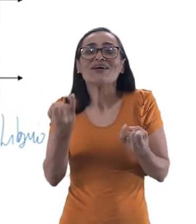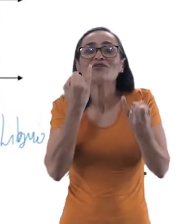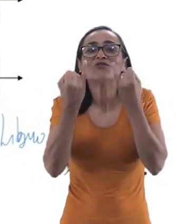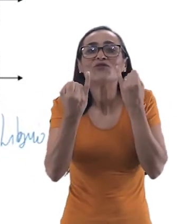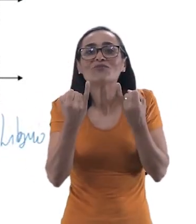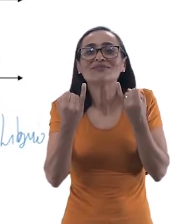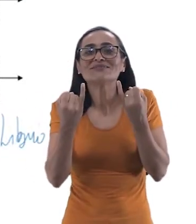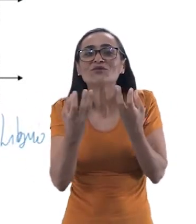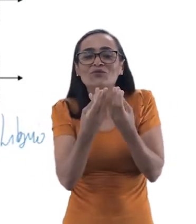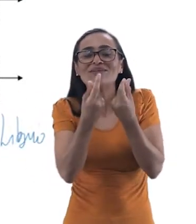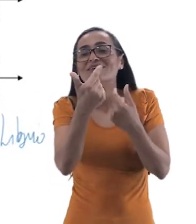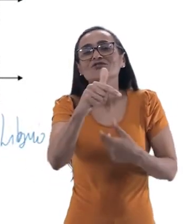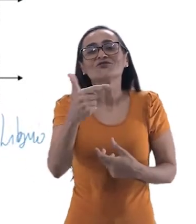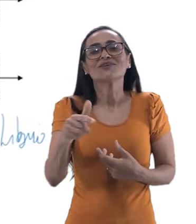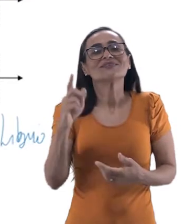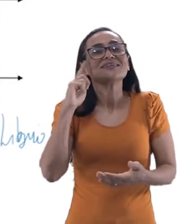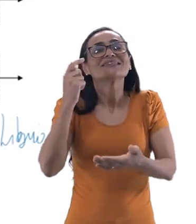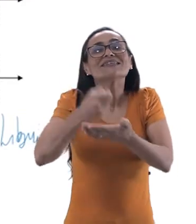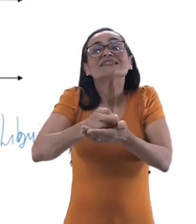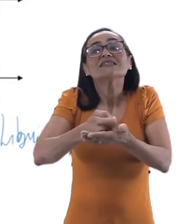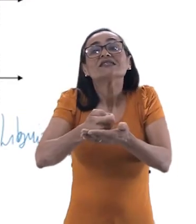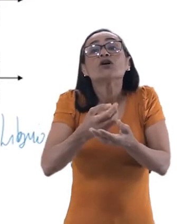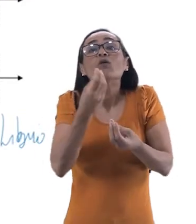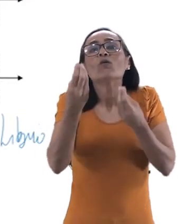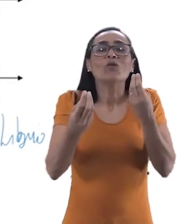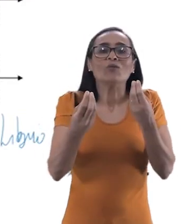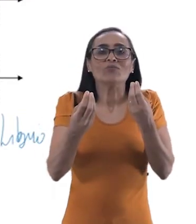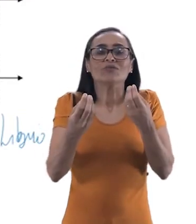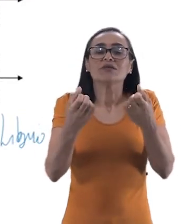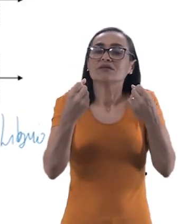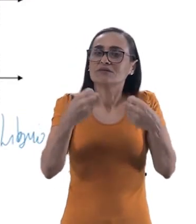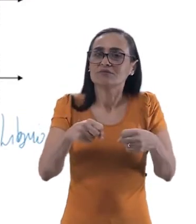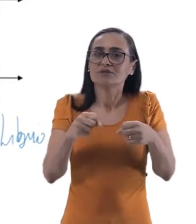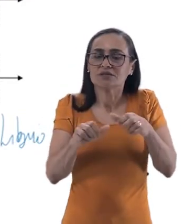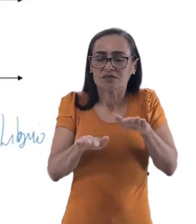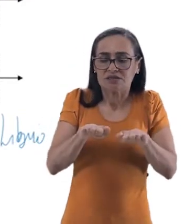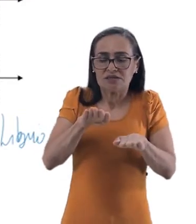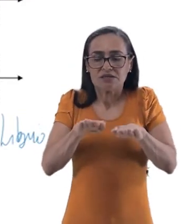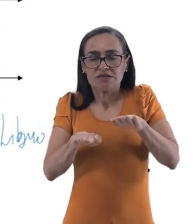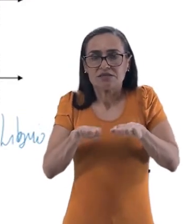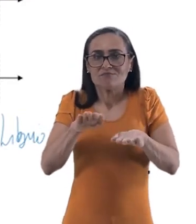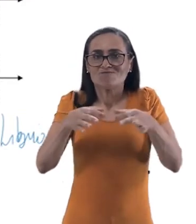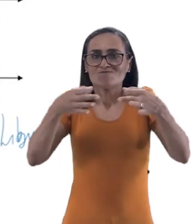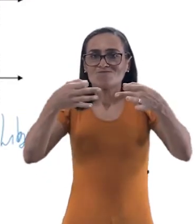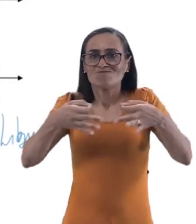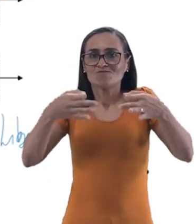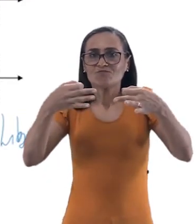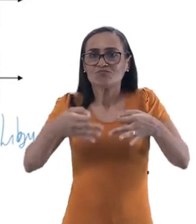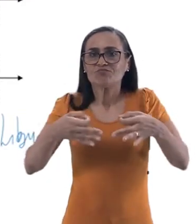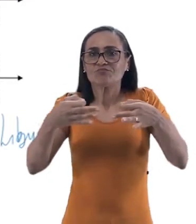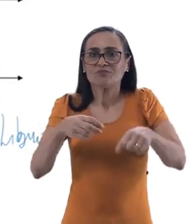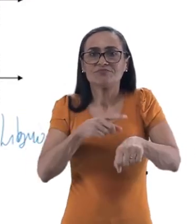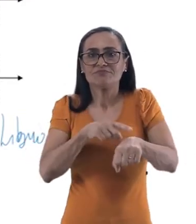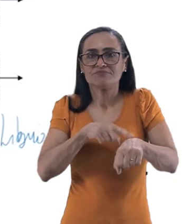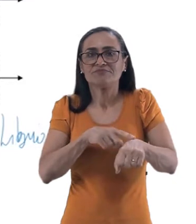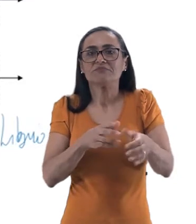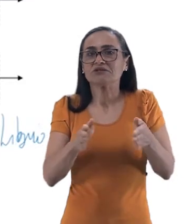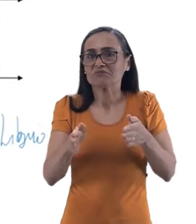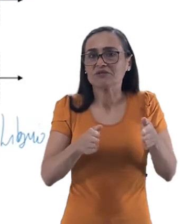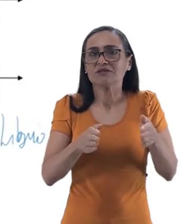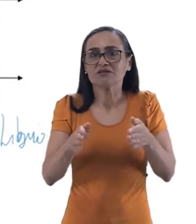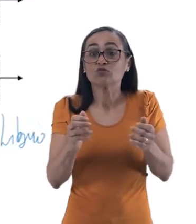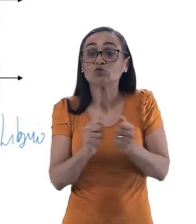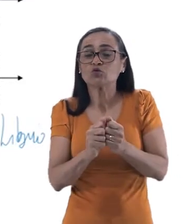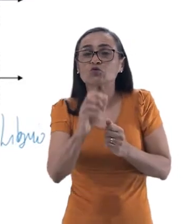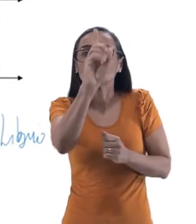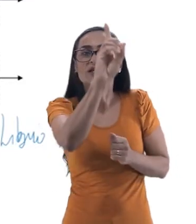informação de qualidade para a tomada de decisão. Isso precisa ser muito bem alinhado, né, nesta